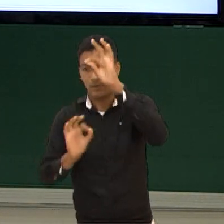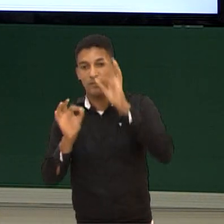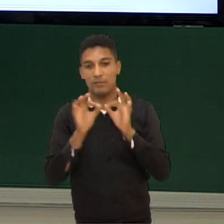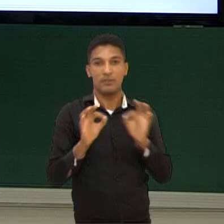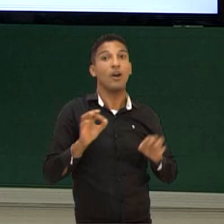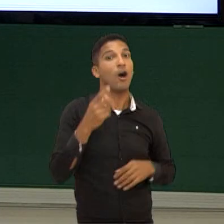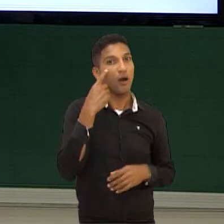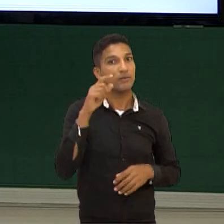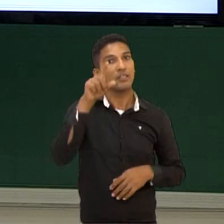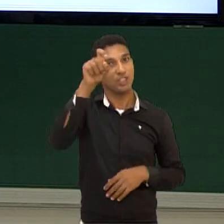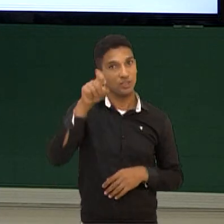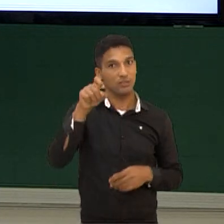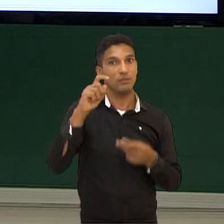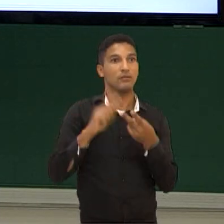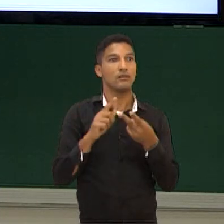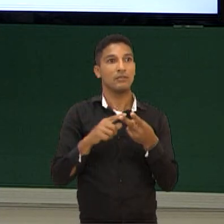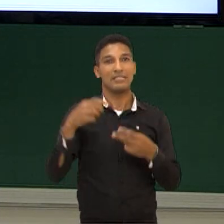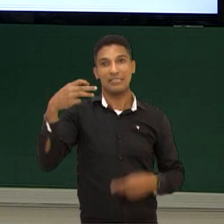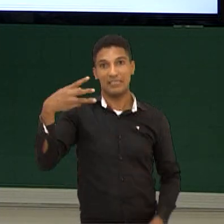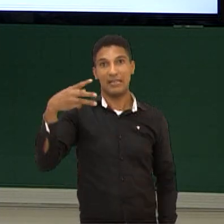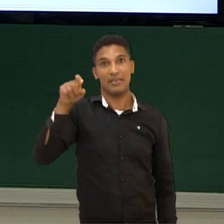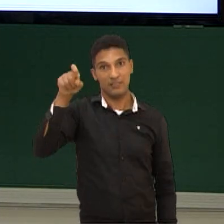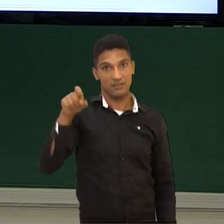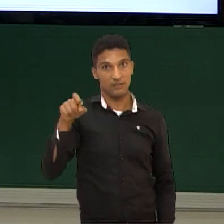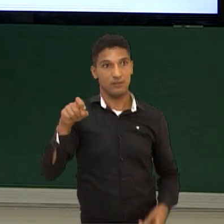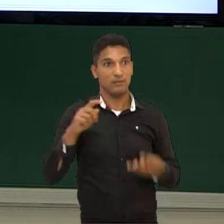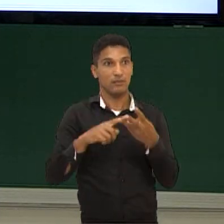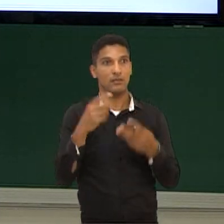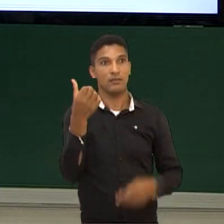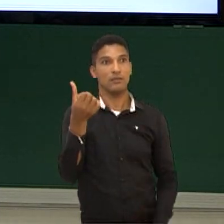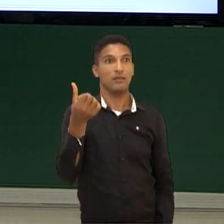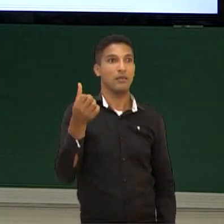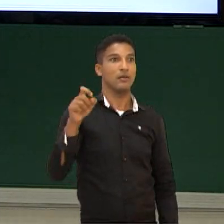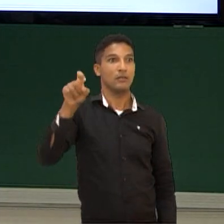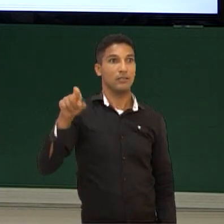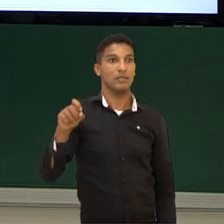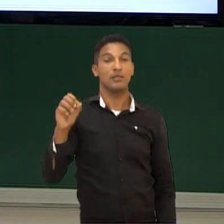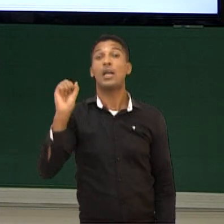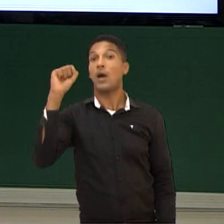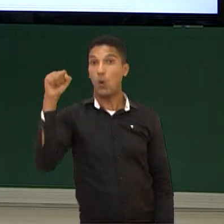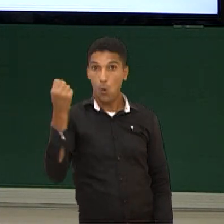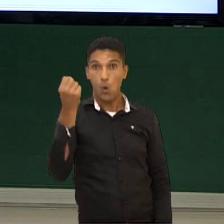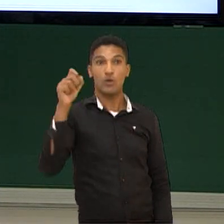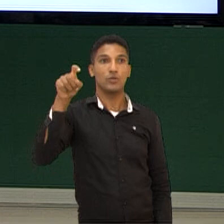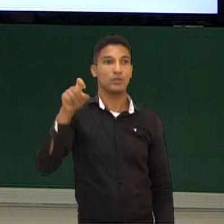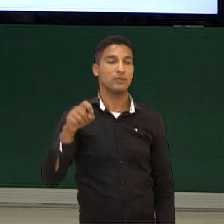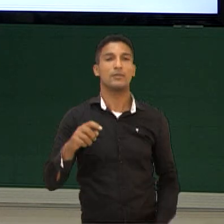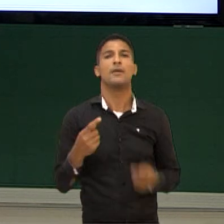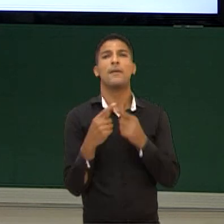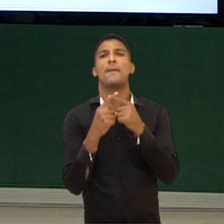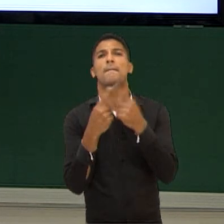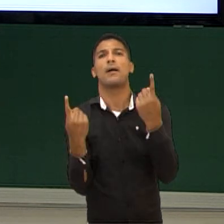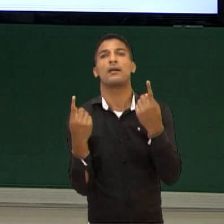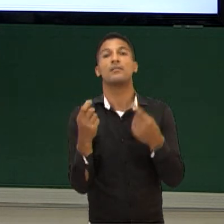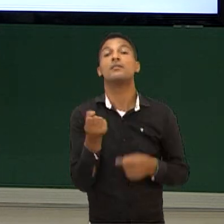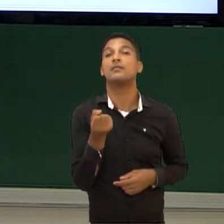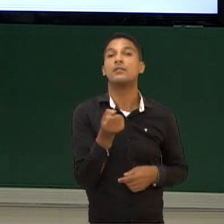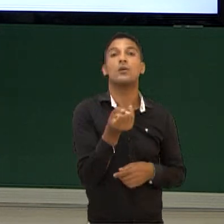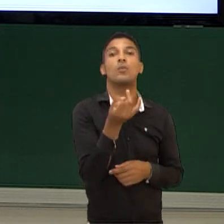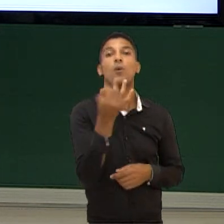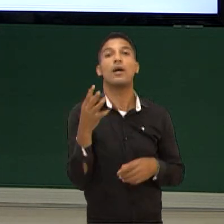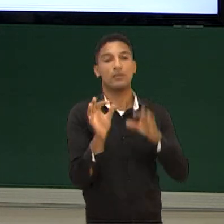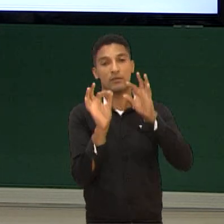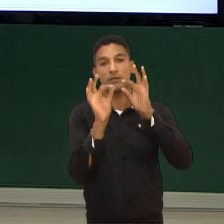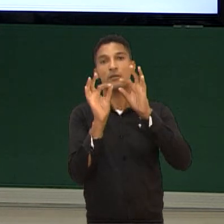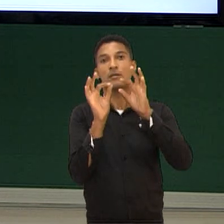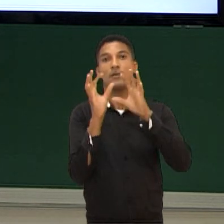é 3x, o outro é 6x e o outro 8x. Mas eu quero saber quanto que mede,